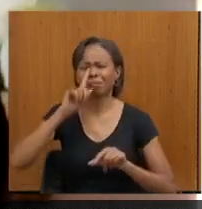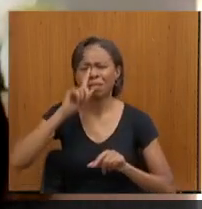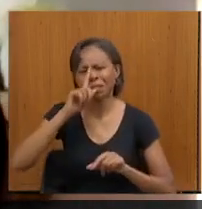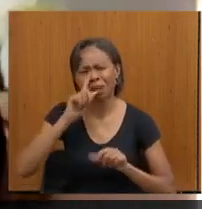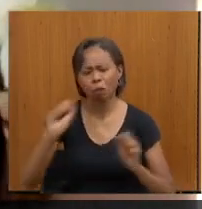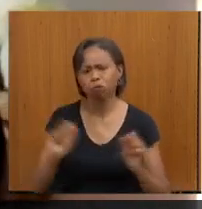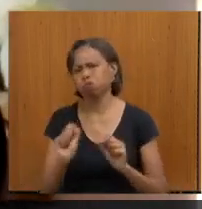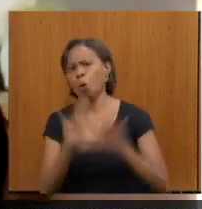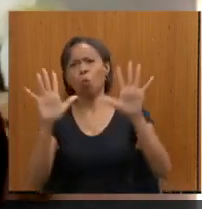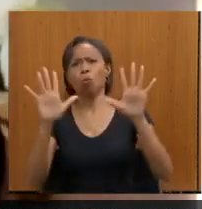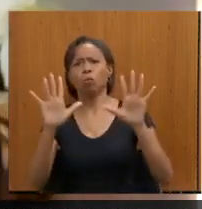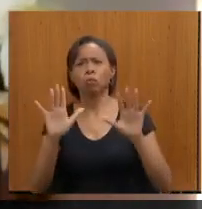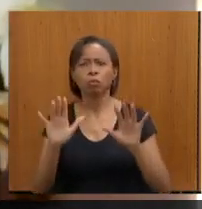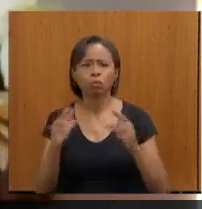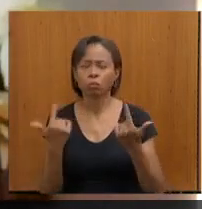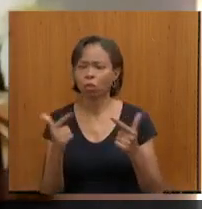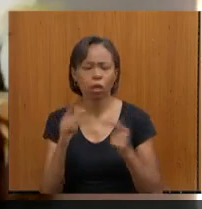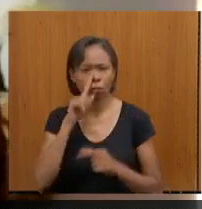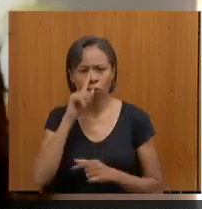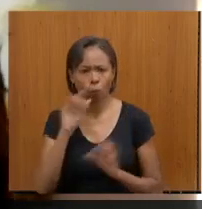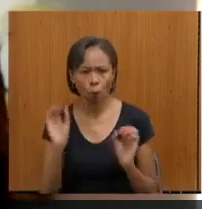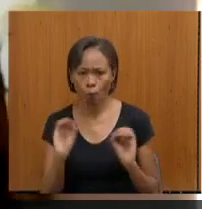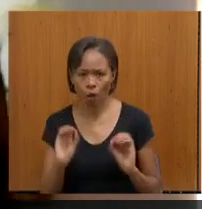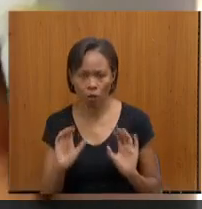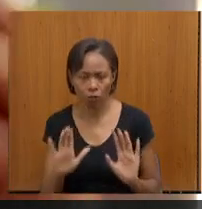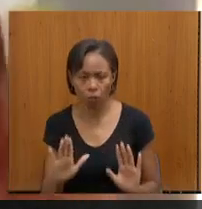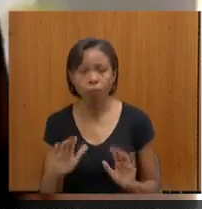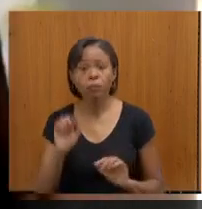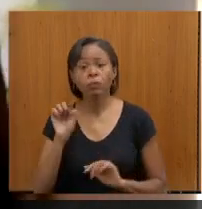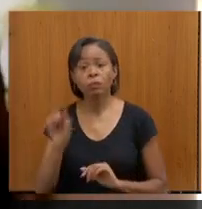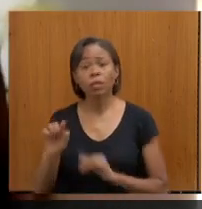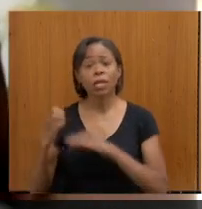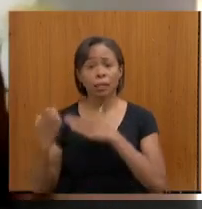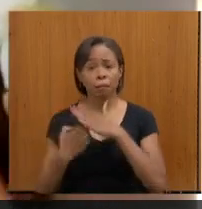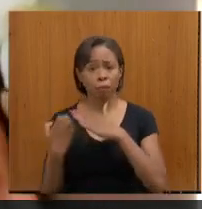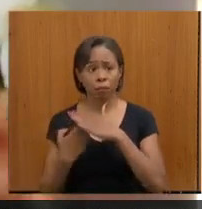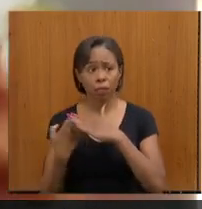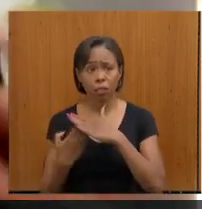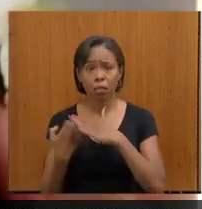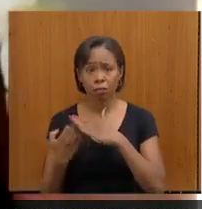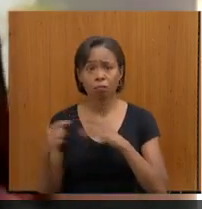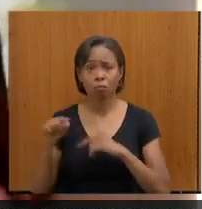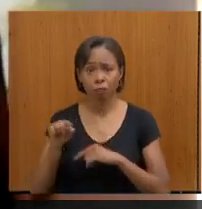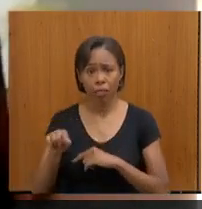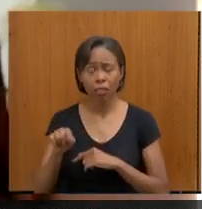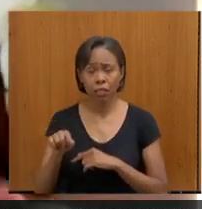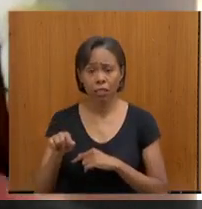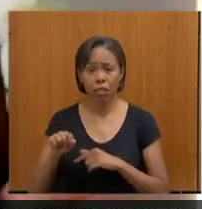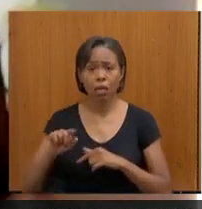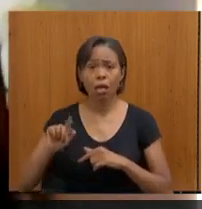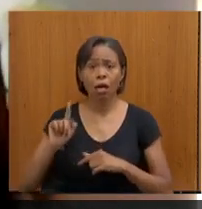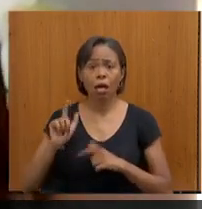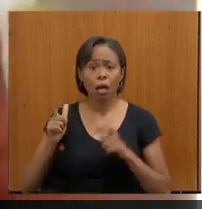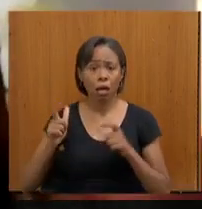explosão Oi e essa empresa de Harry rádio Solution